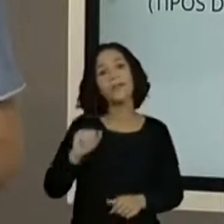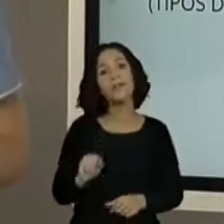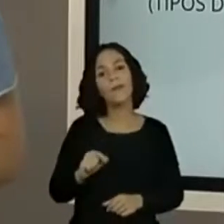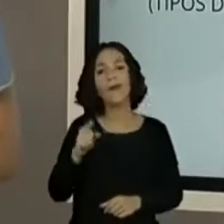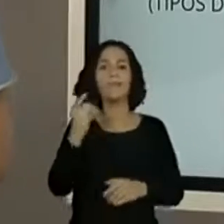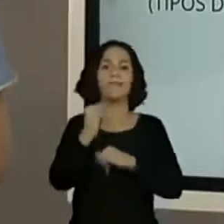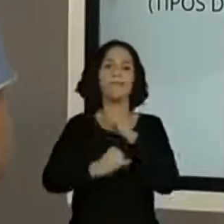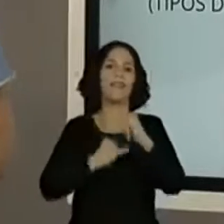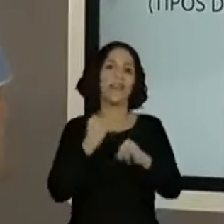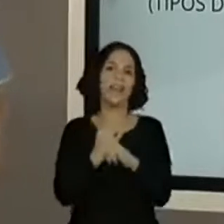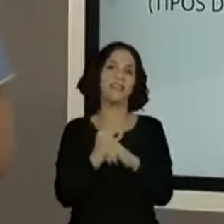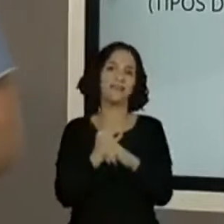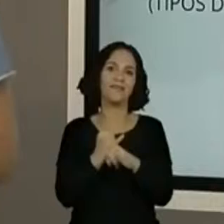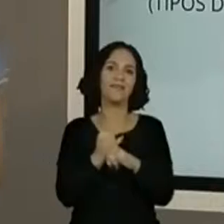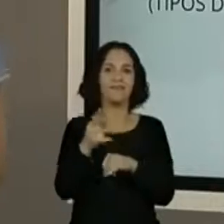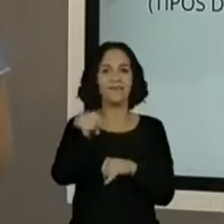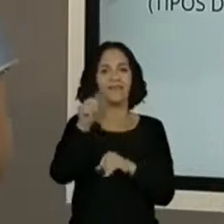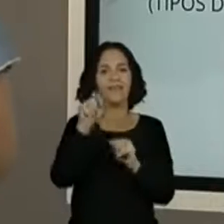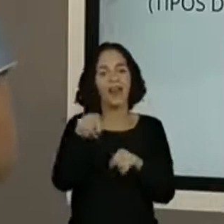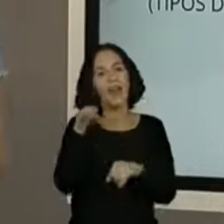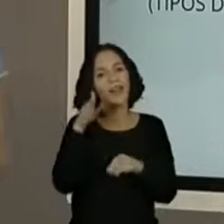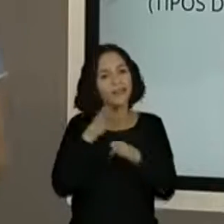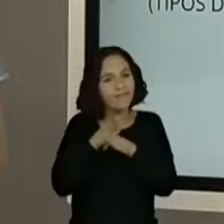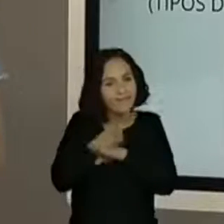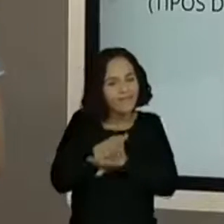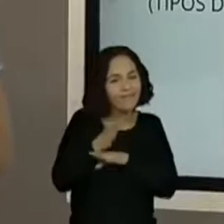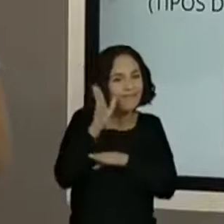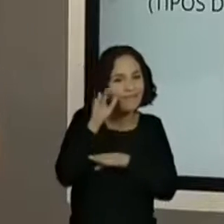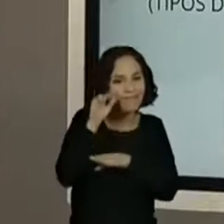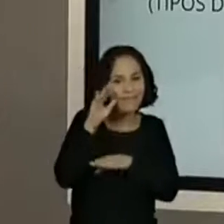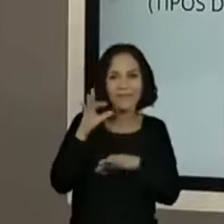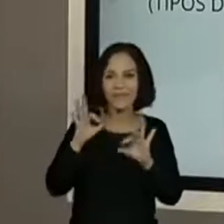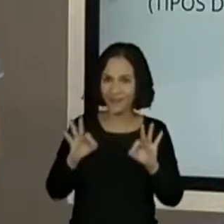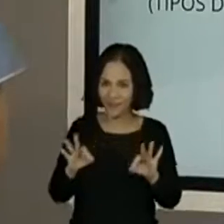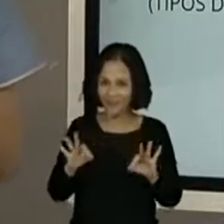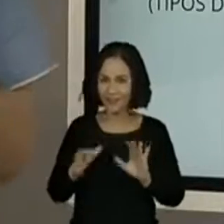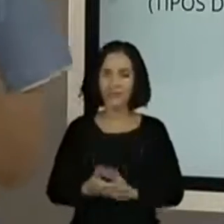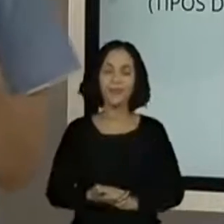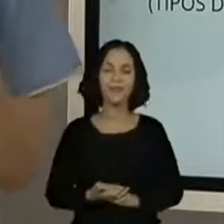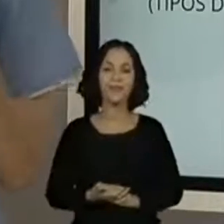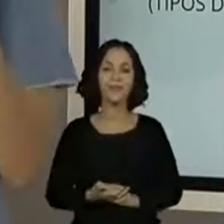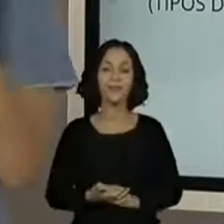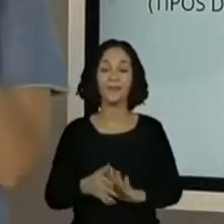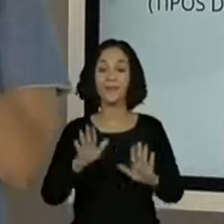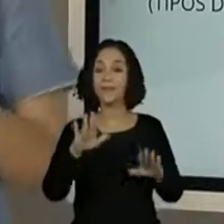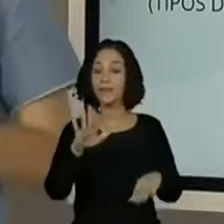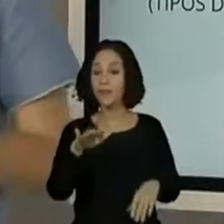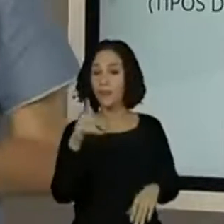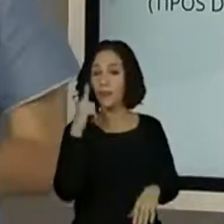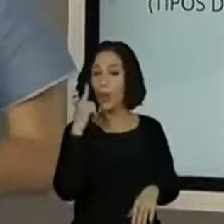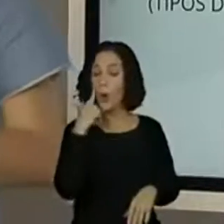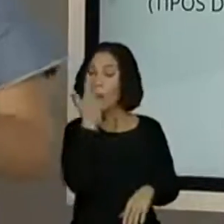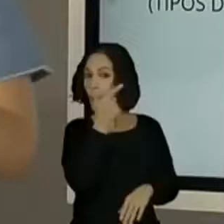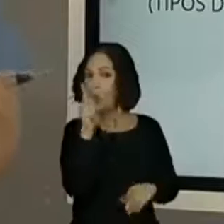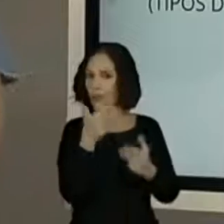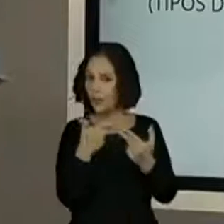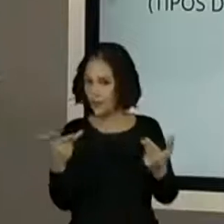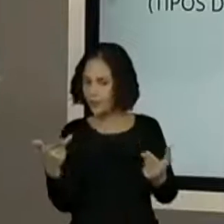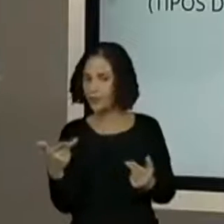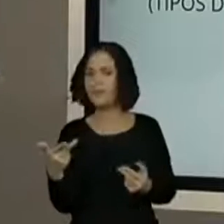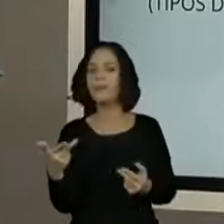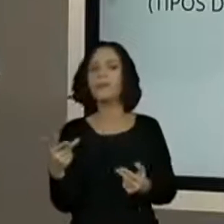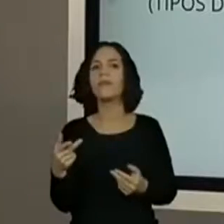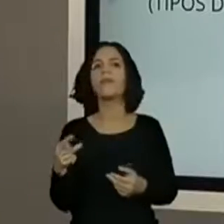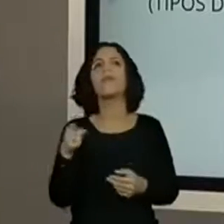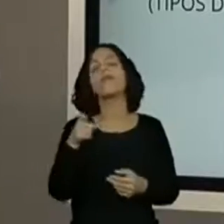meios digitais que vocês podem ter acesso, correto? Agora, Ah, outra coisa importante. Elas